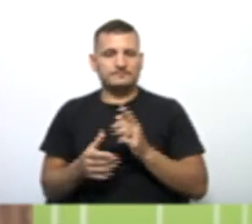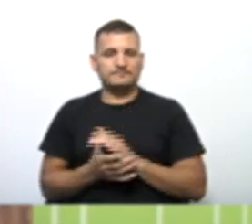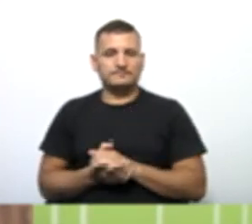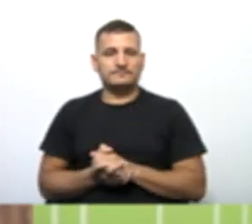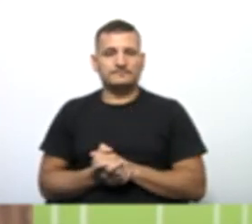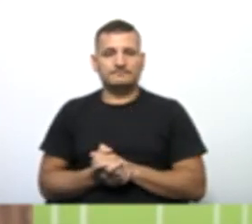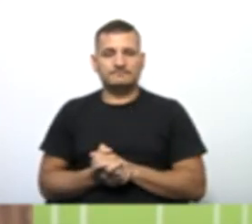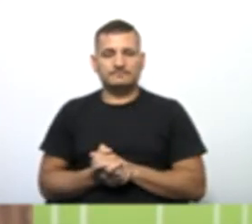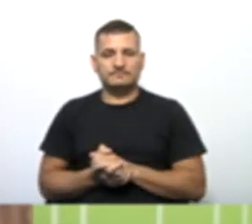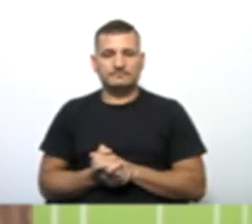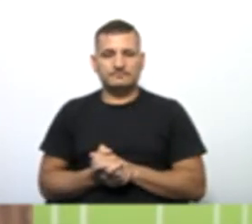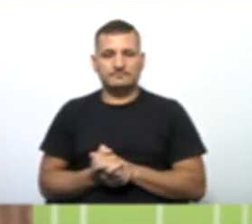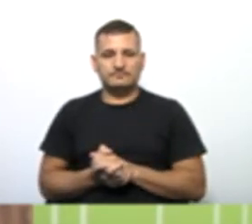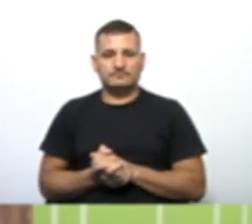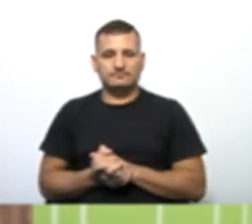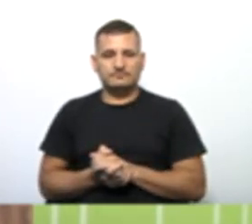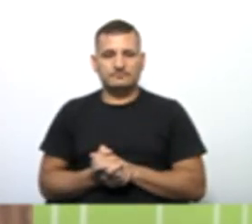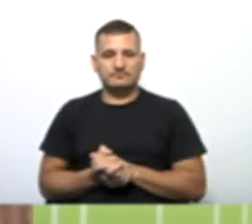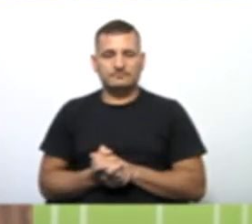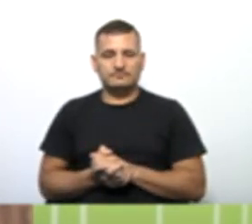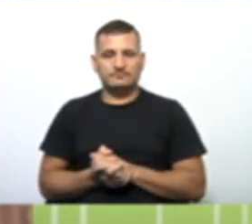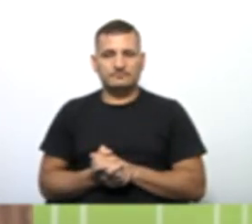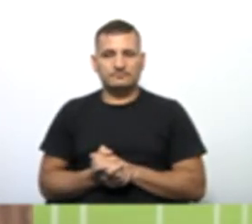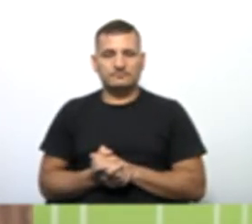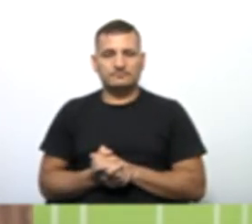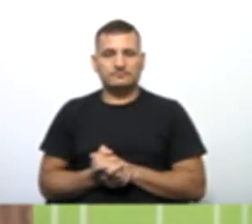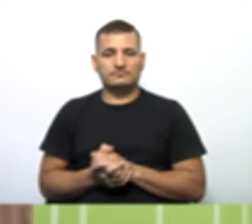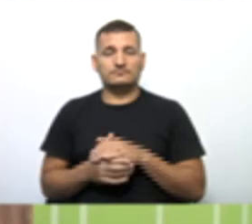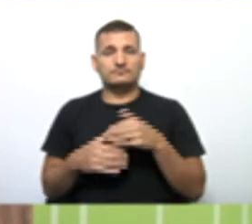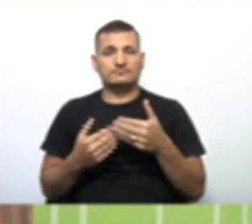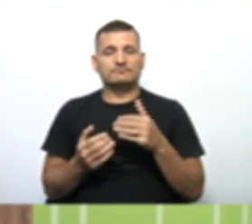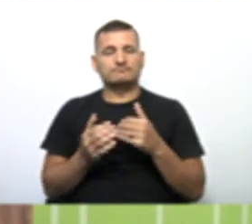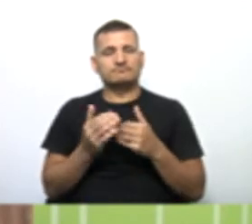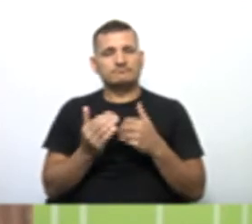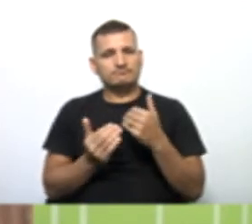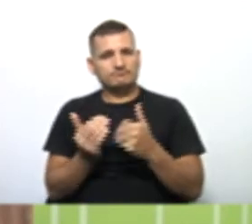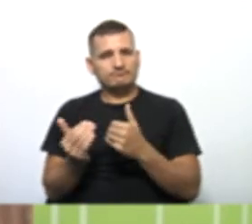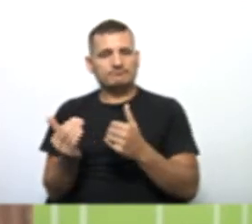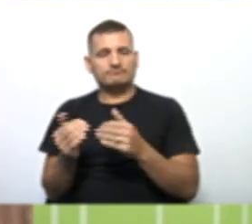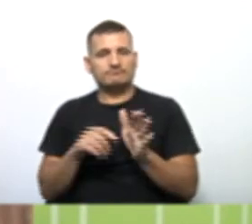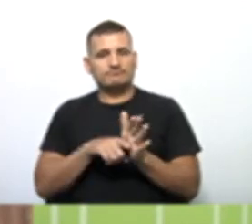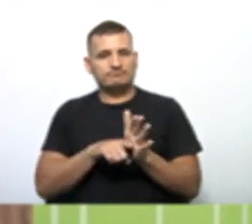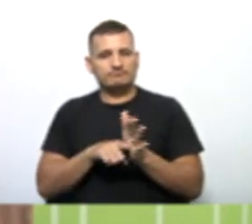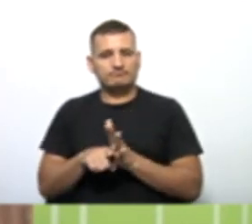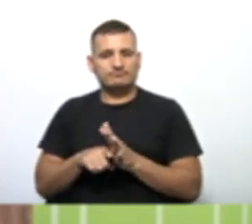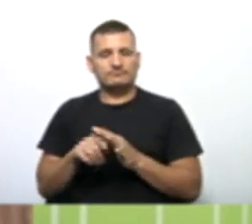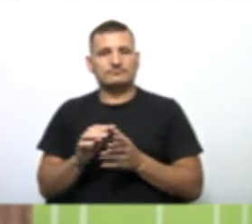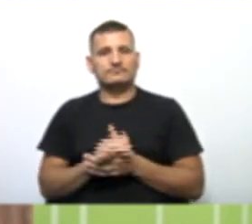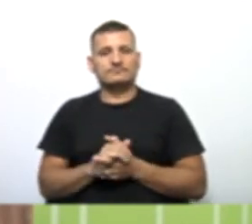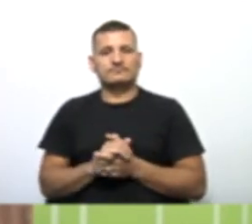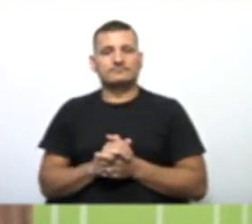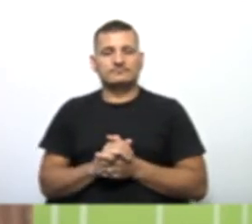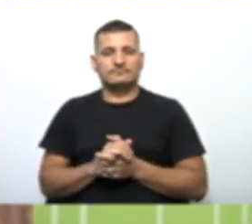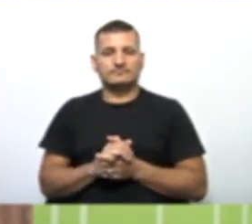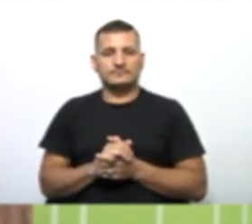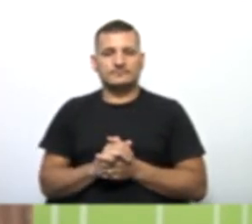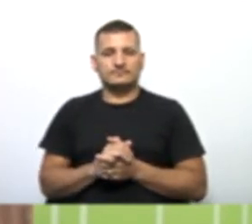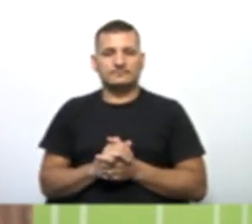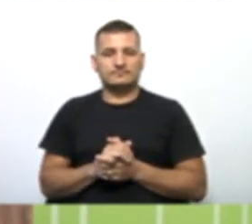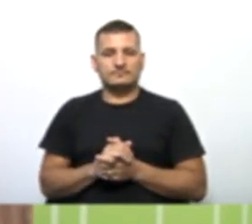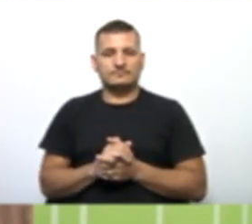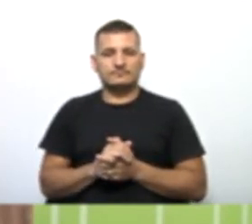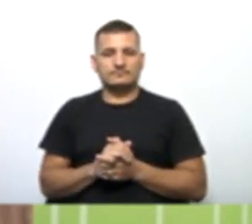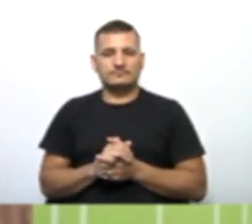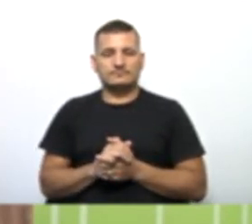né, professora? Certo. Então, sendo assim, essas etapas de auditoria, a gente finaliza qual era no